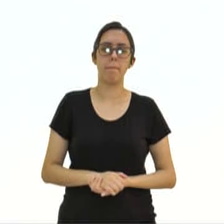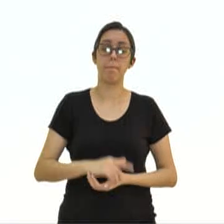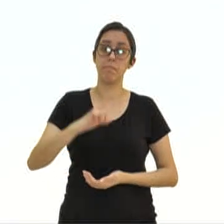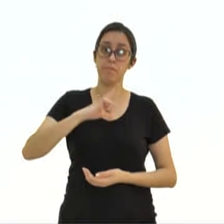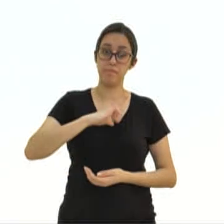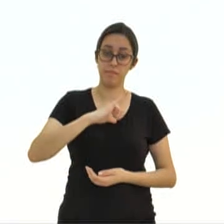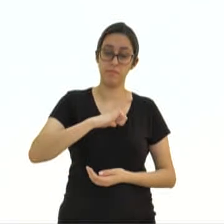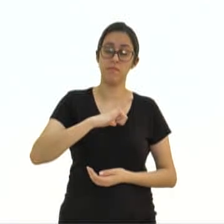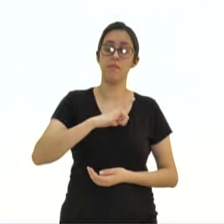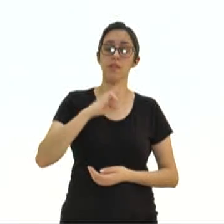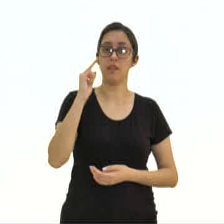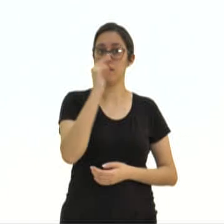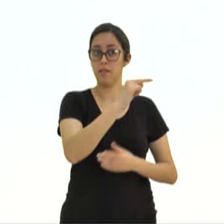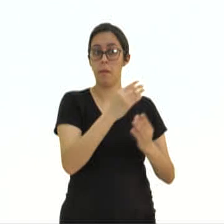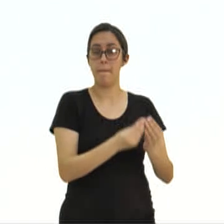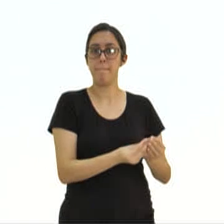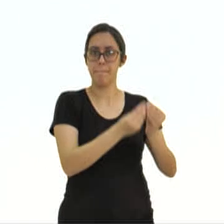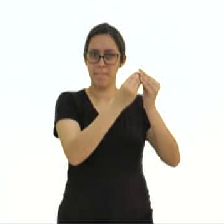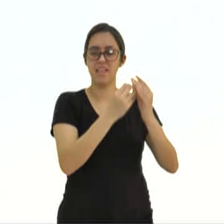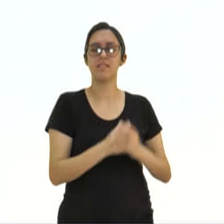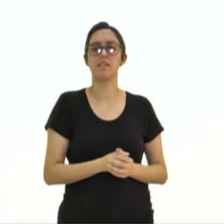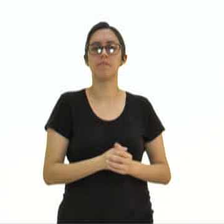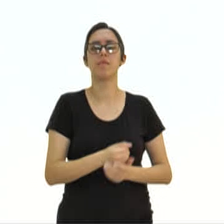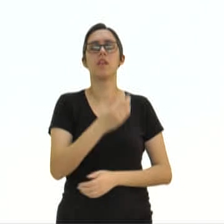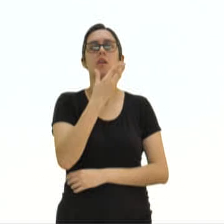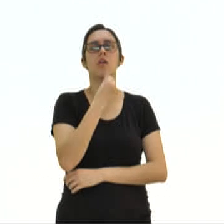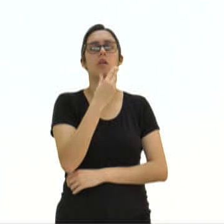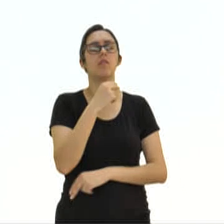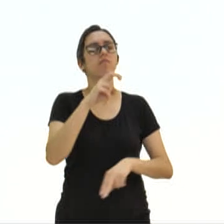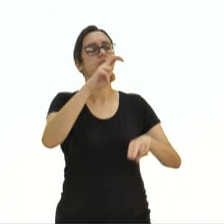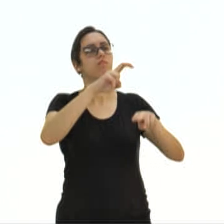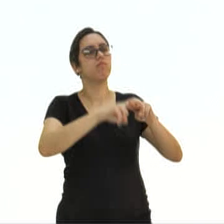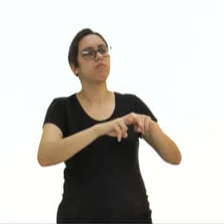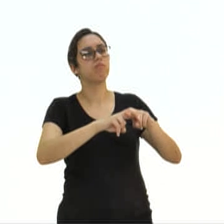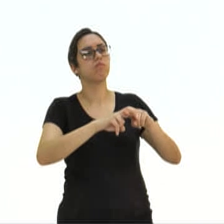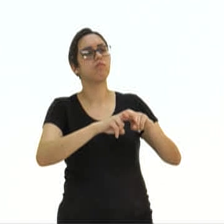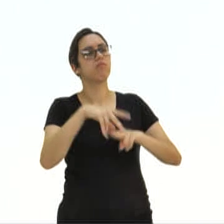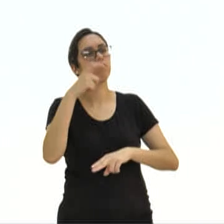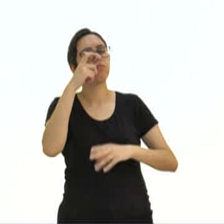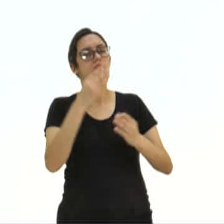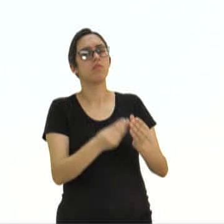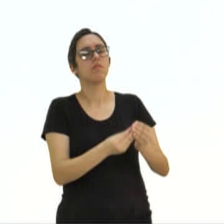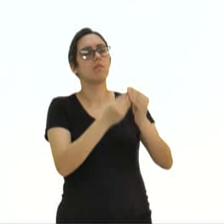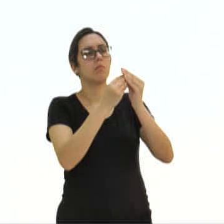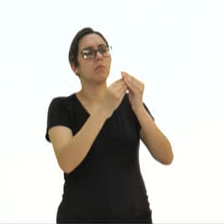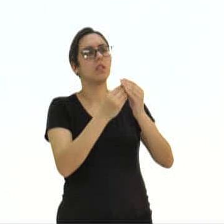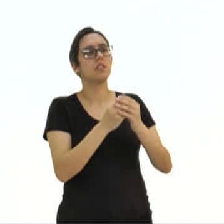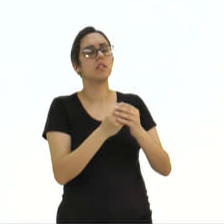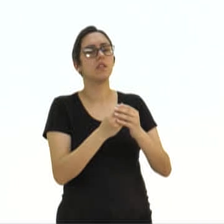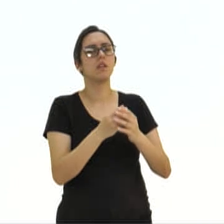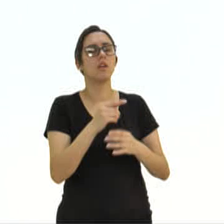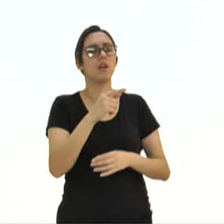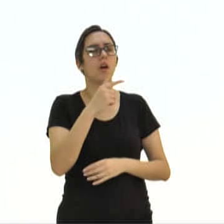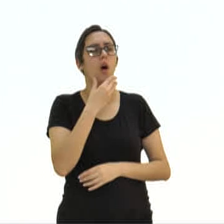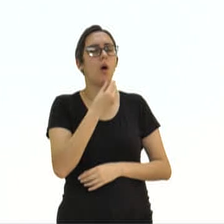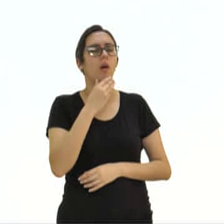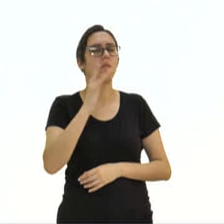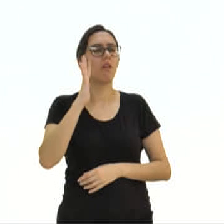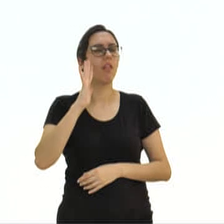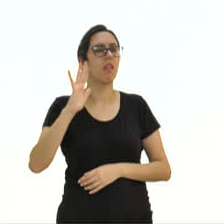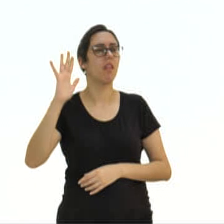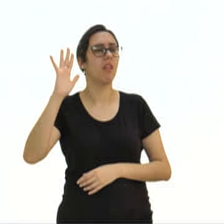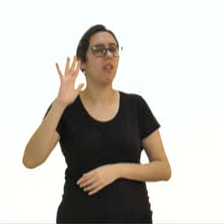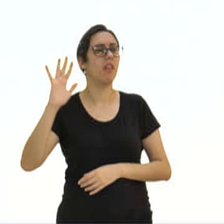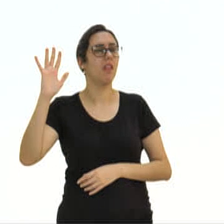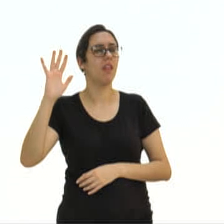missa, a figura de Conceição interpôs-se mais de uma vez entre mim e o padre.